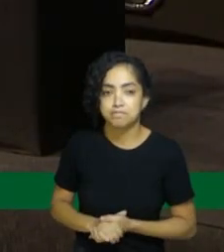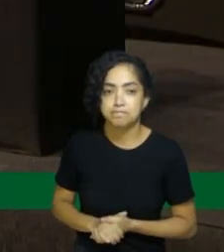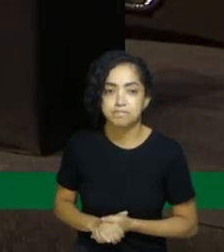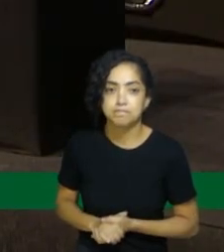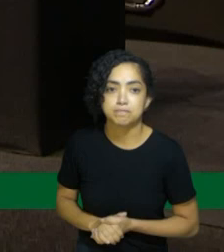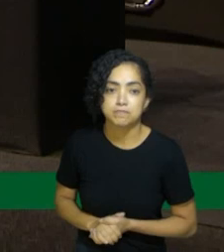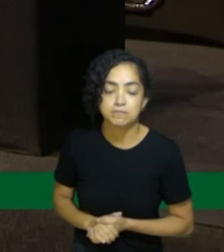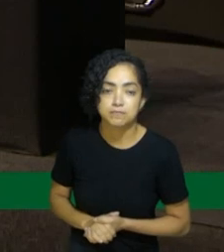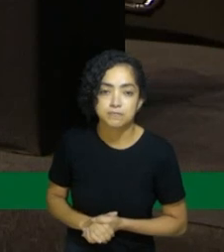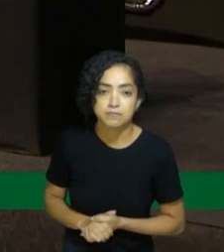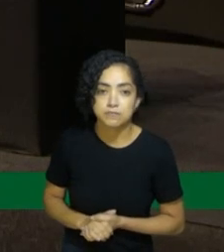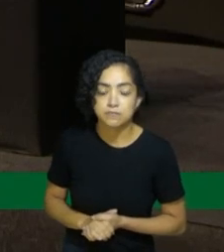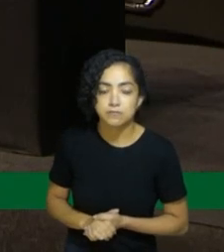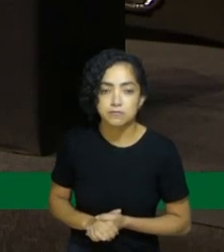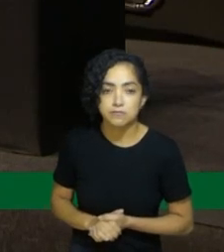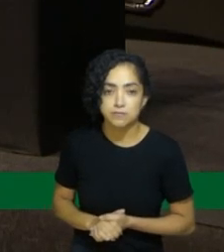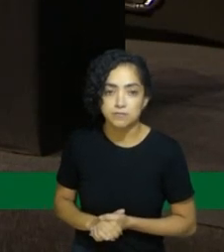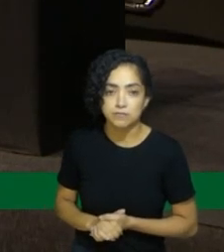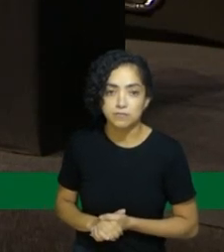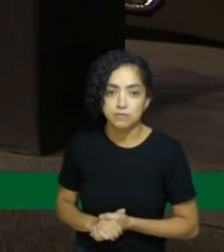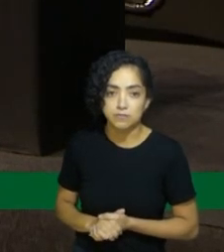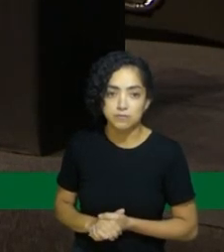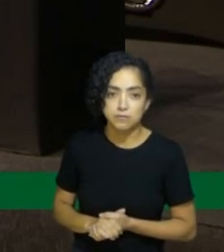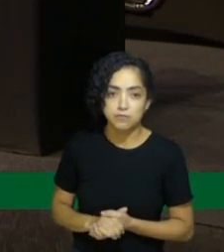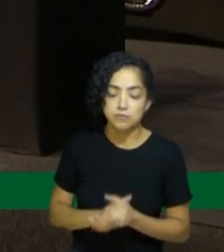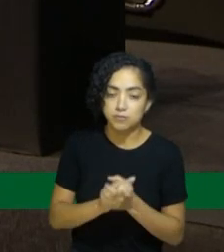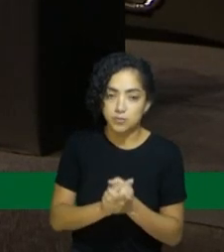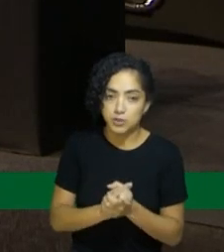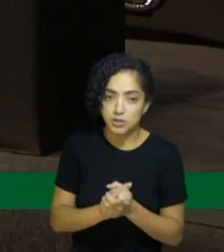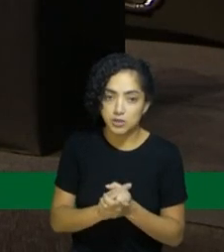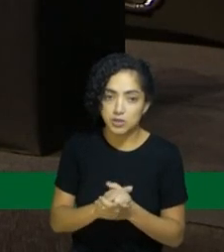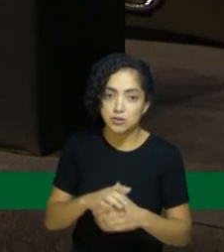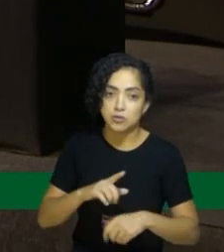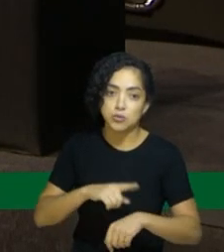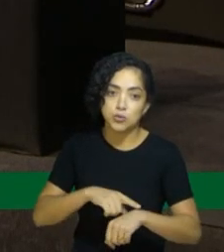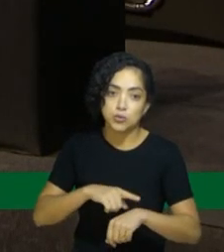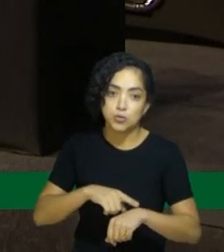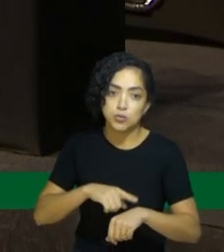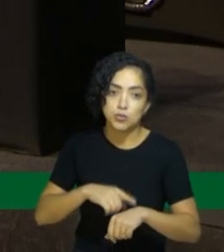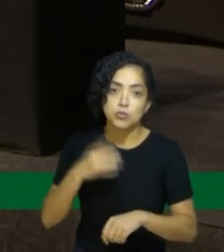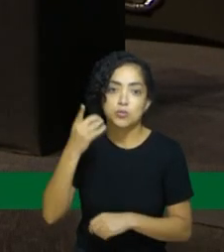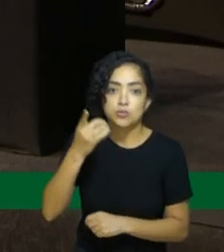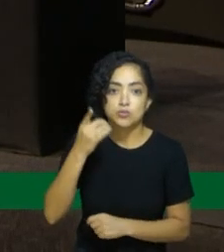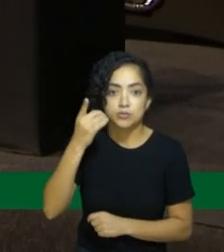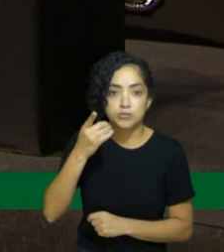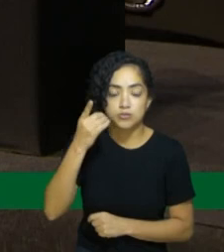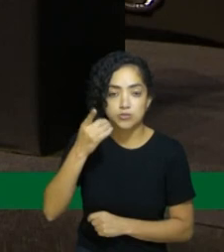Blumenau para o complemento de horário Deputado Jair